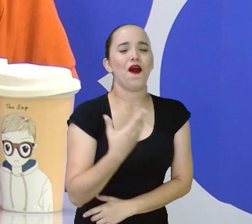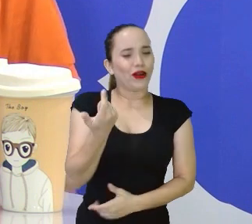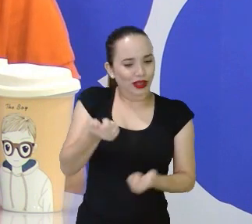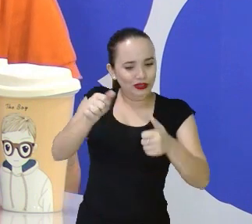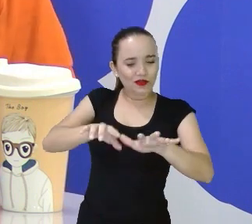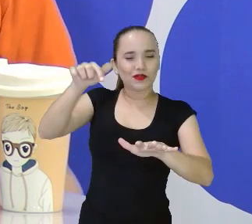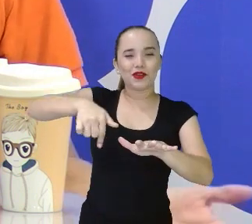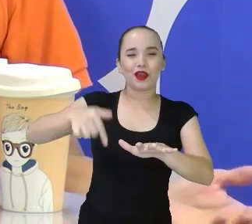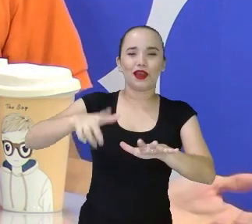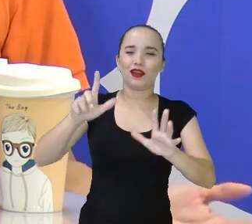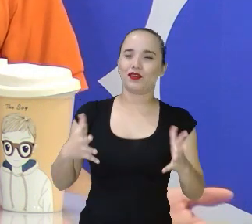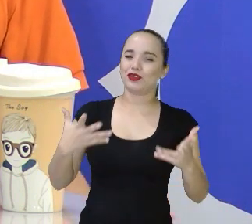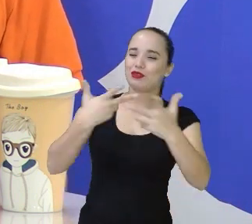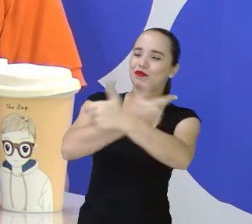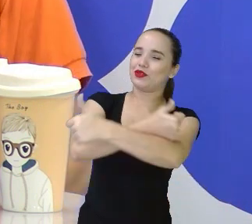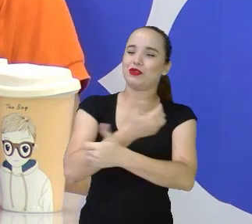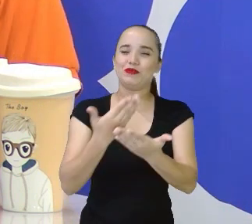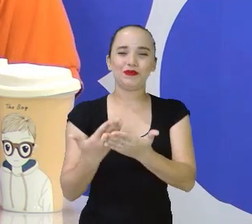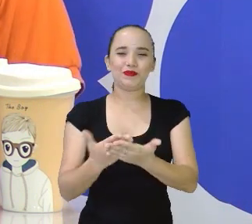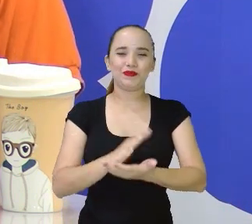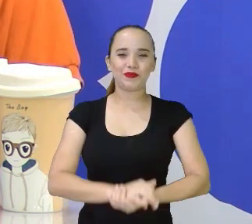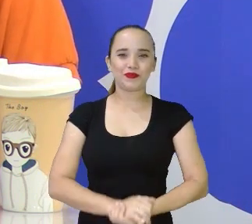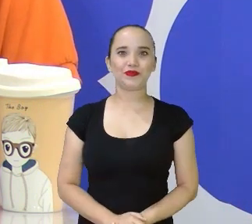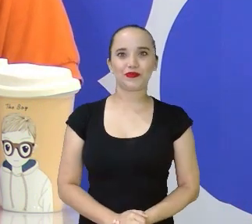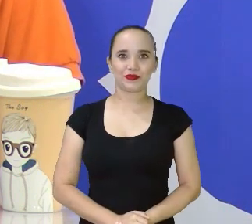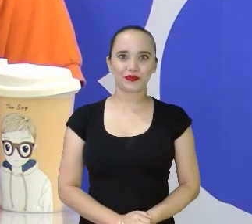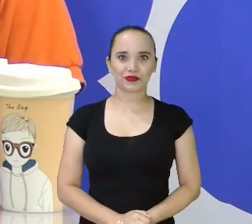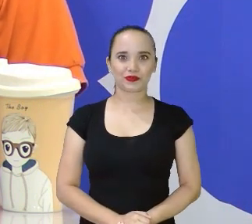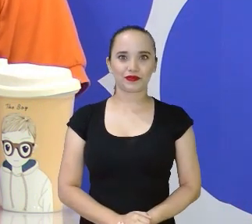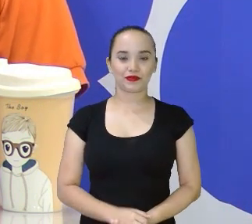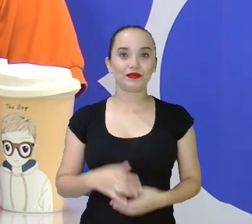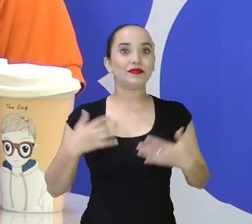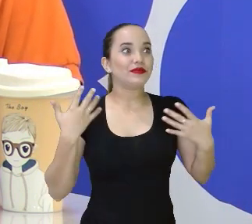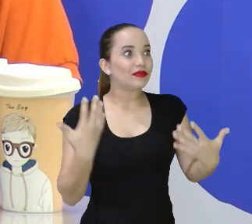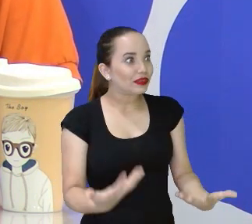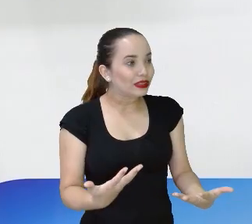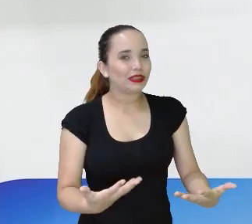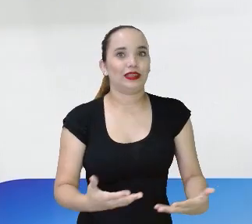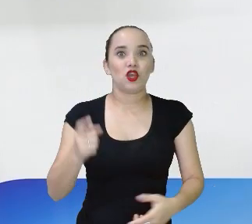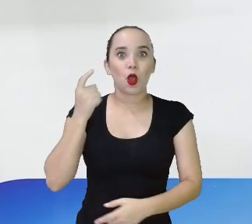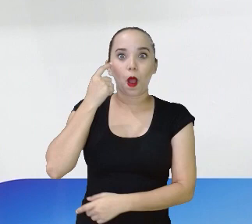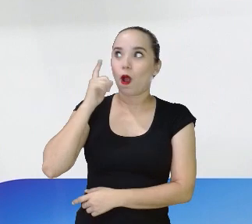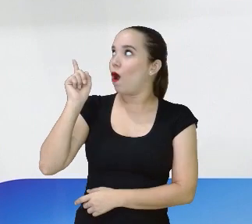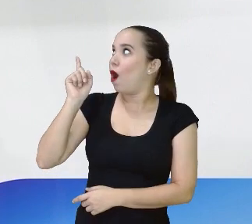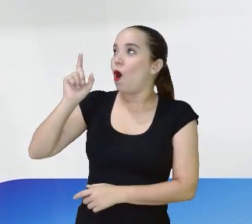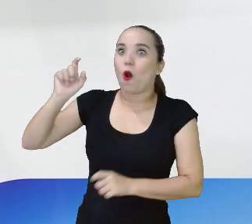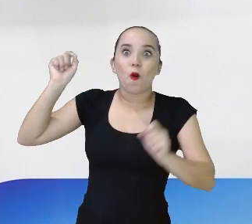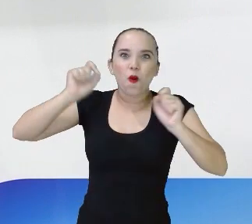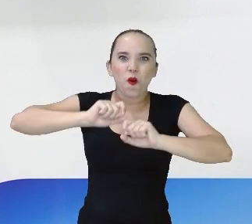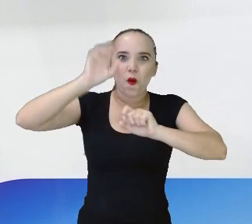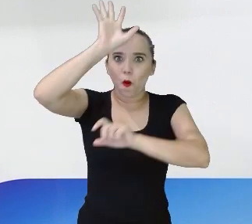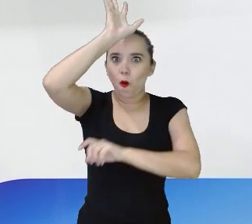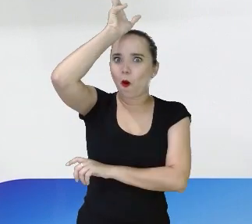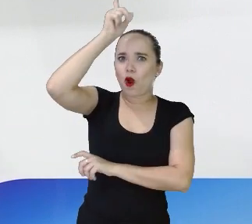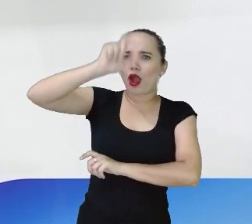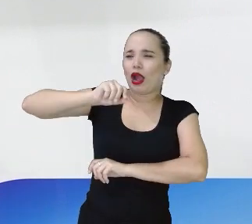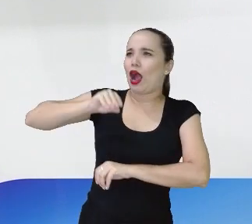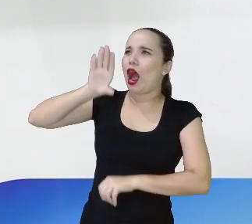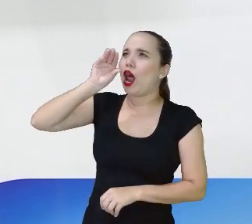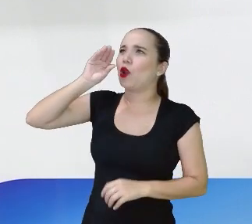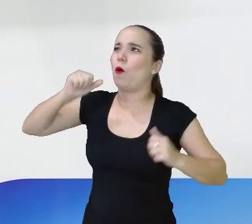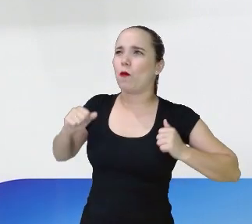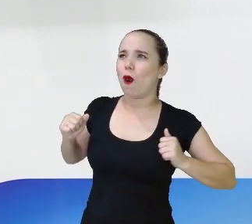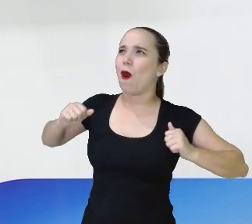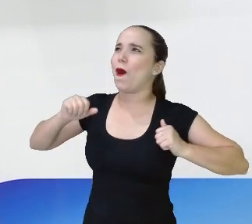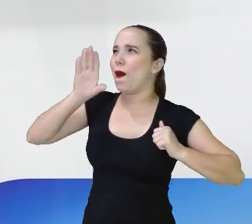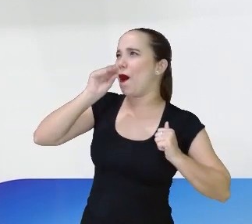ó, maravilhosa, como sempre, né? Exatamente, professora. Olha, Jaziel, você chegou e o galo também.